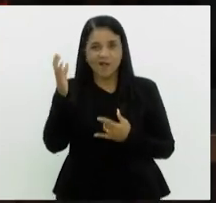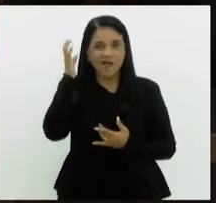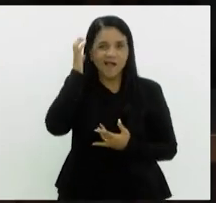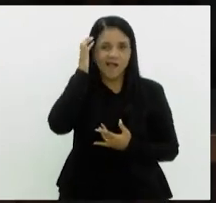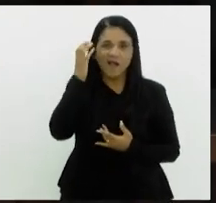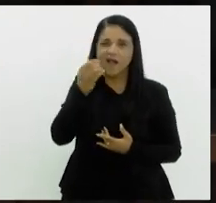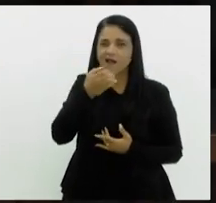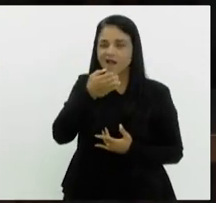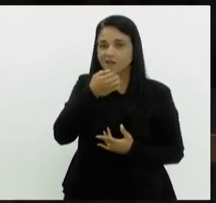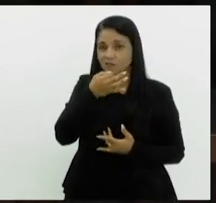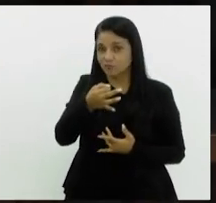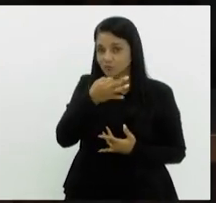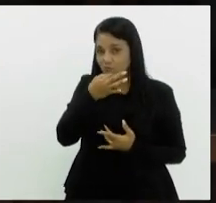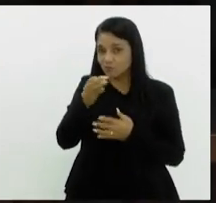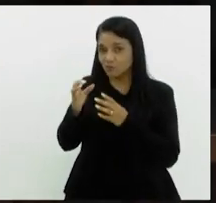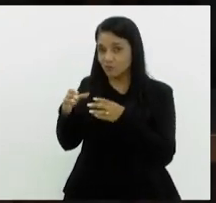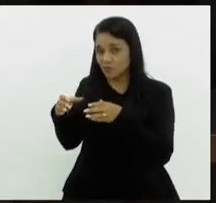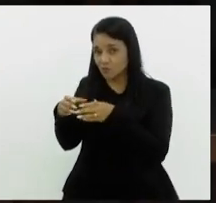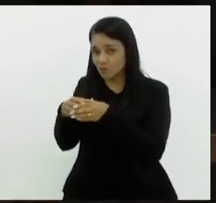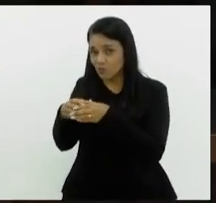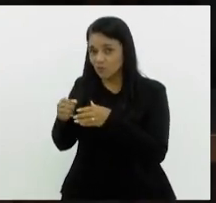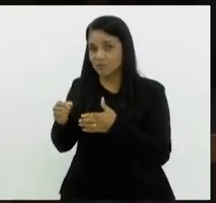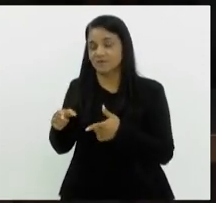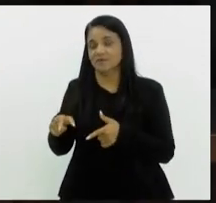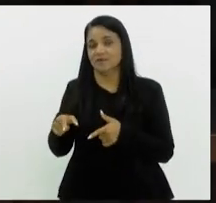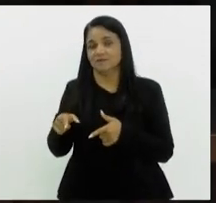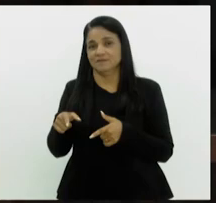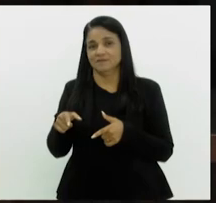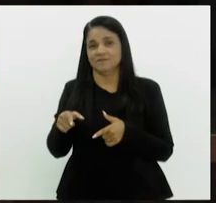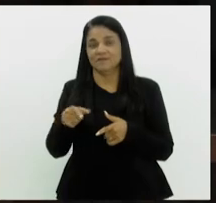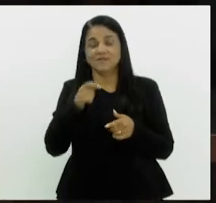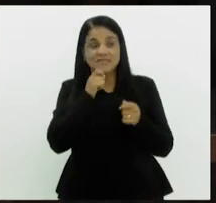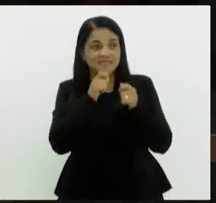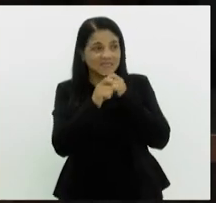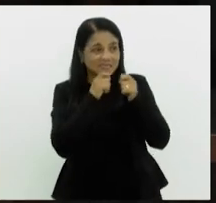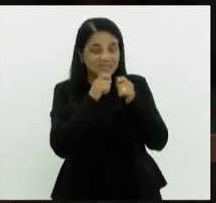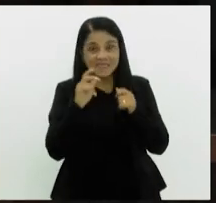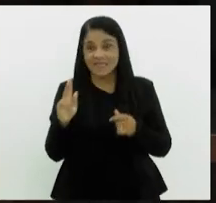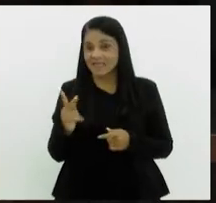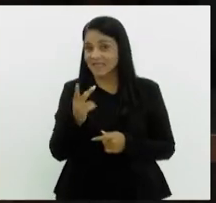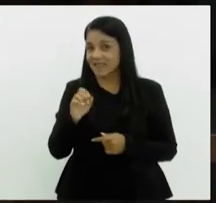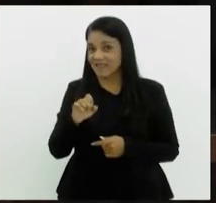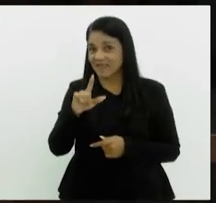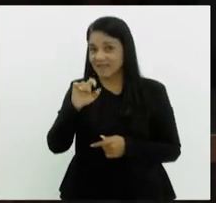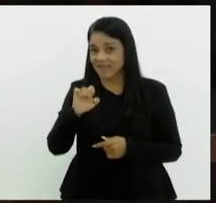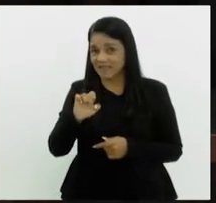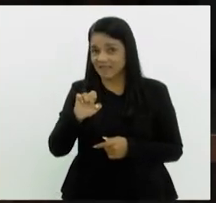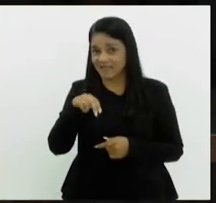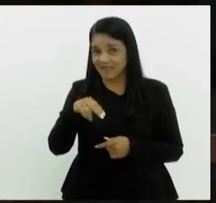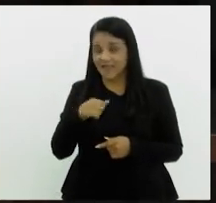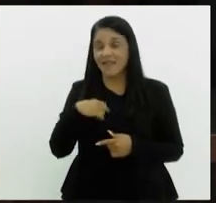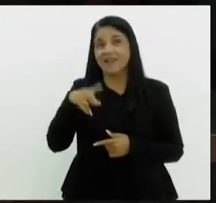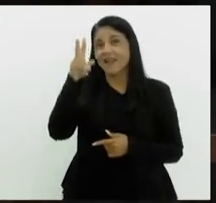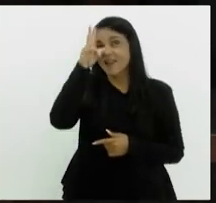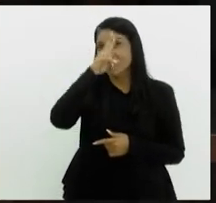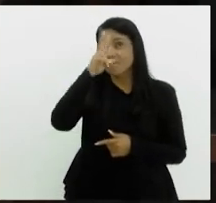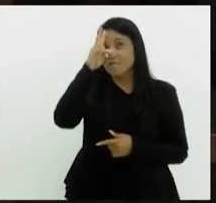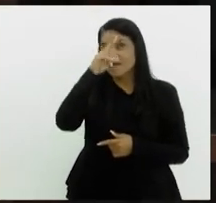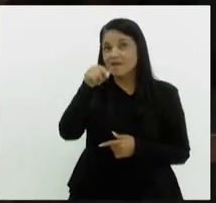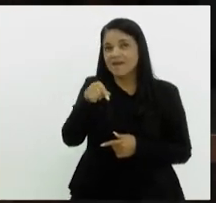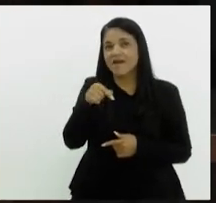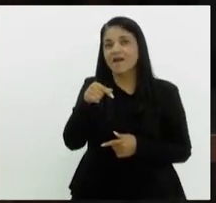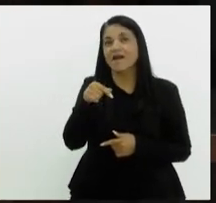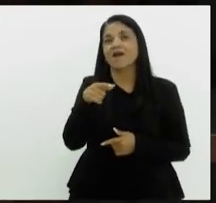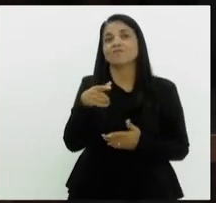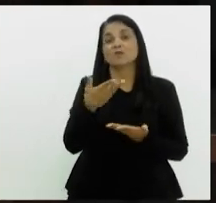comunitária e se entrevistar a Helena Teodoro ali nessa rádio, é a gente relembrar o quanto que nós perdemos